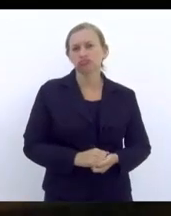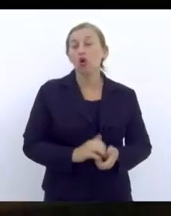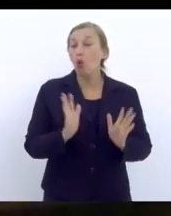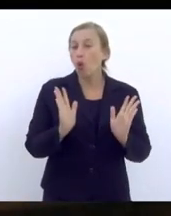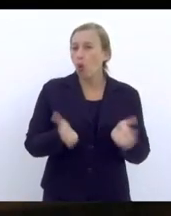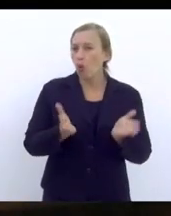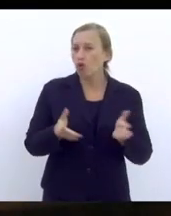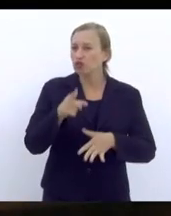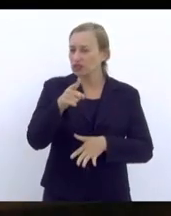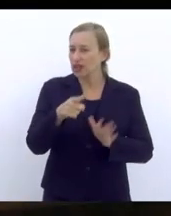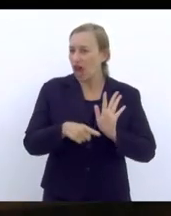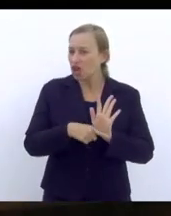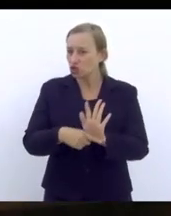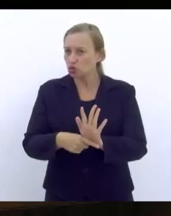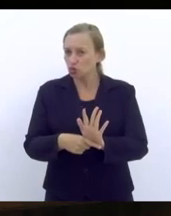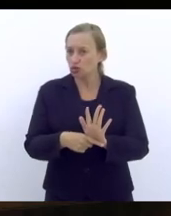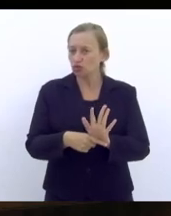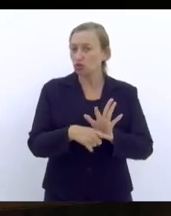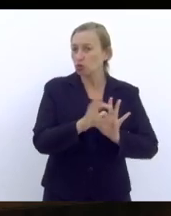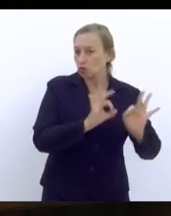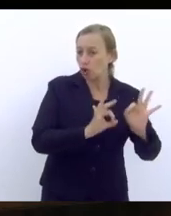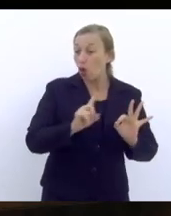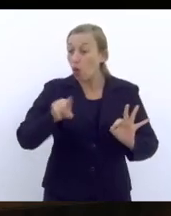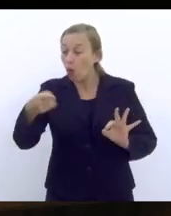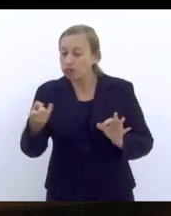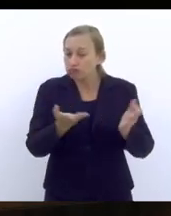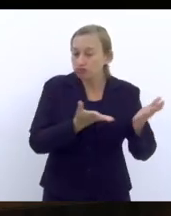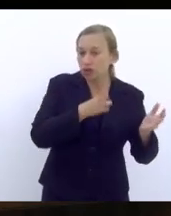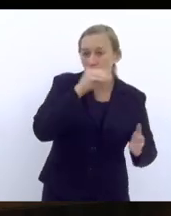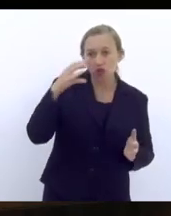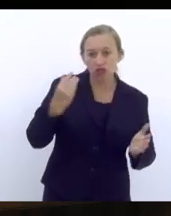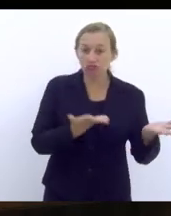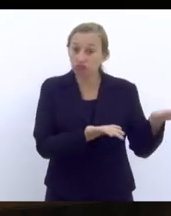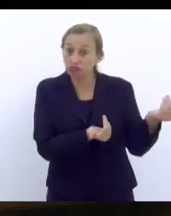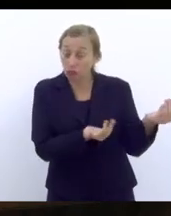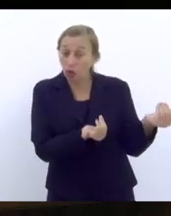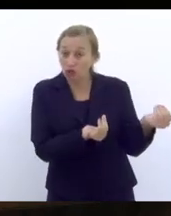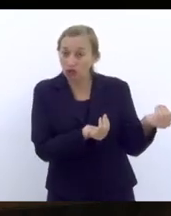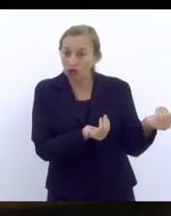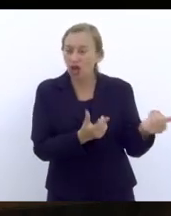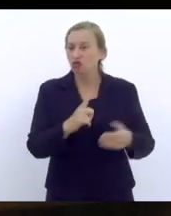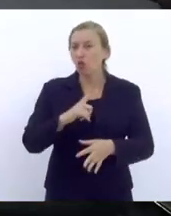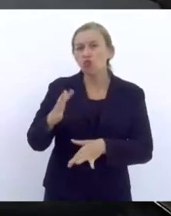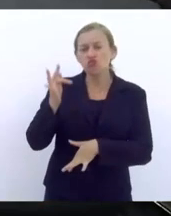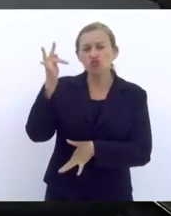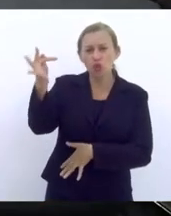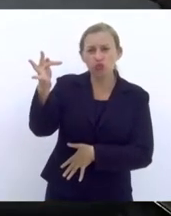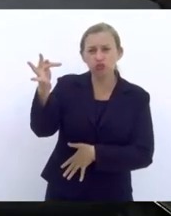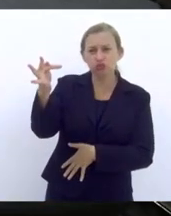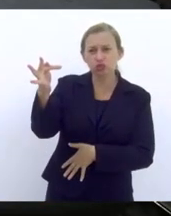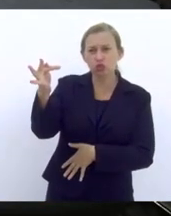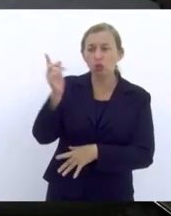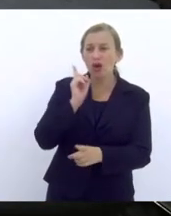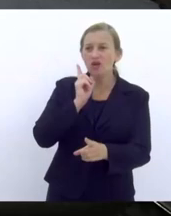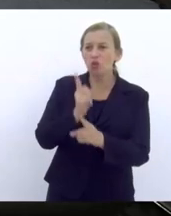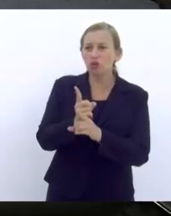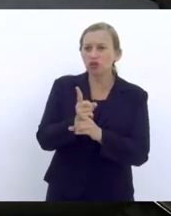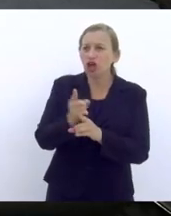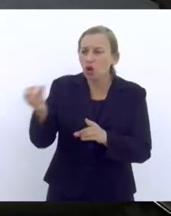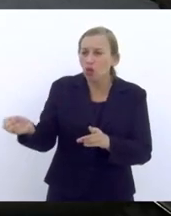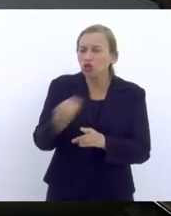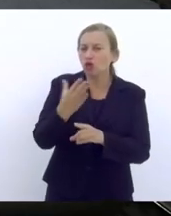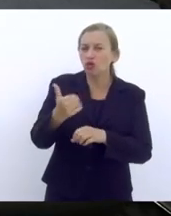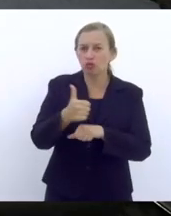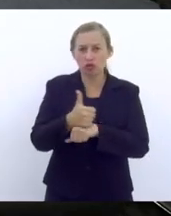Hoje você ajuda, através do projeto, outros adolescentes, outros jovens, a ter um futuro e a encontrar uma nova